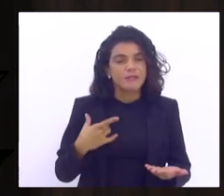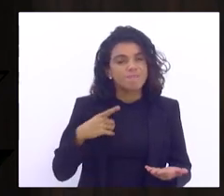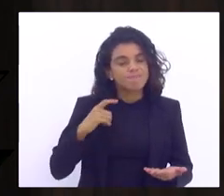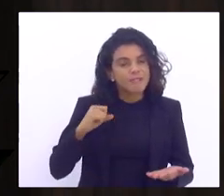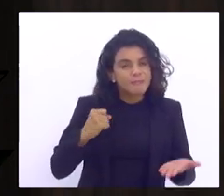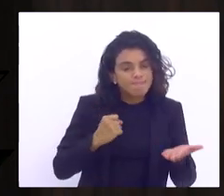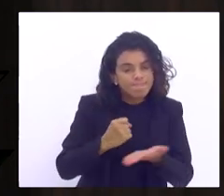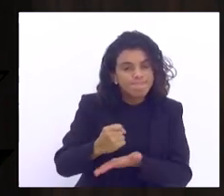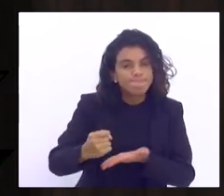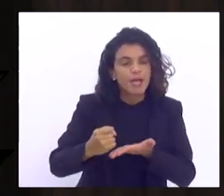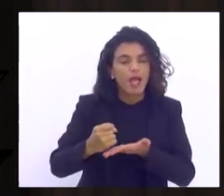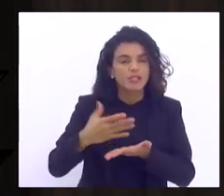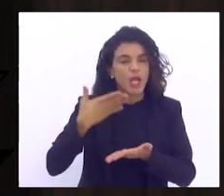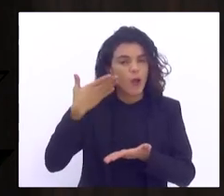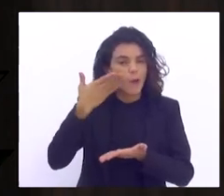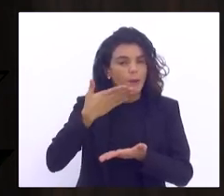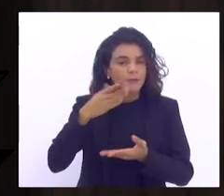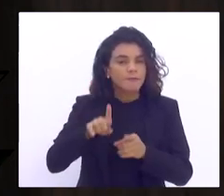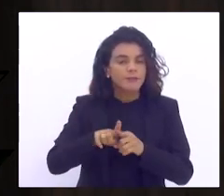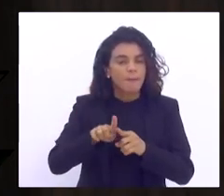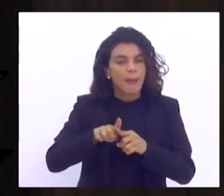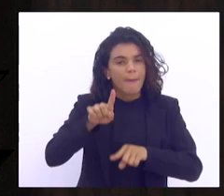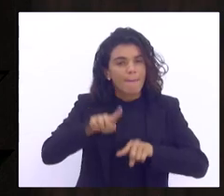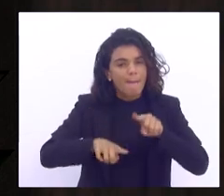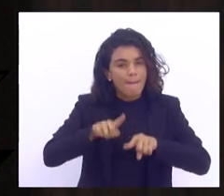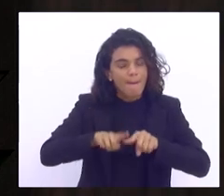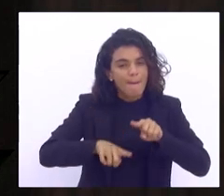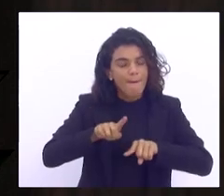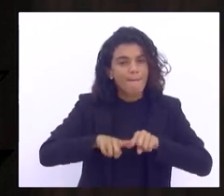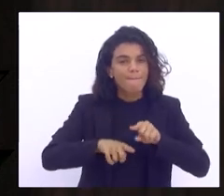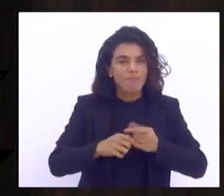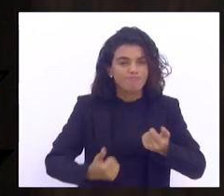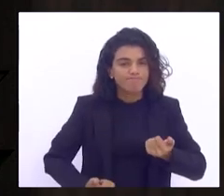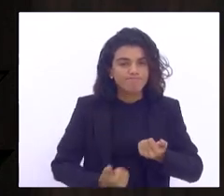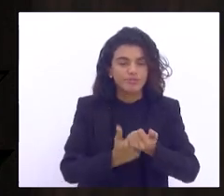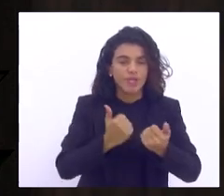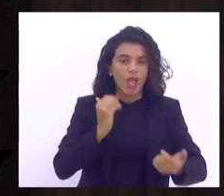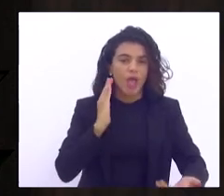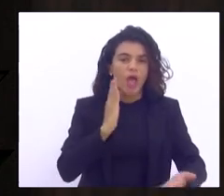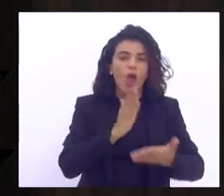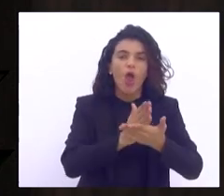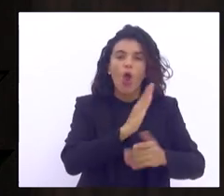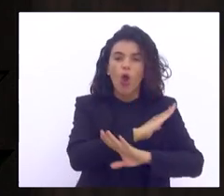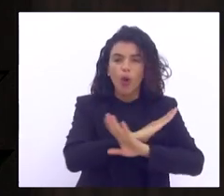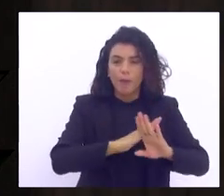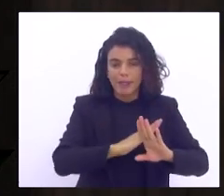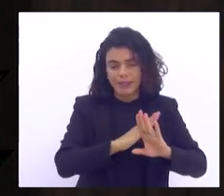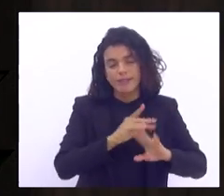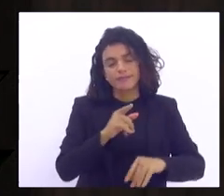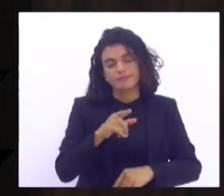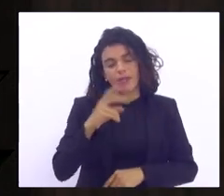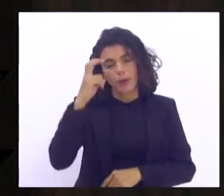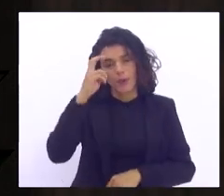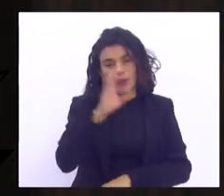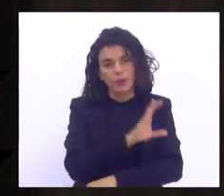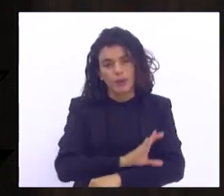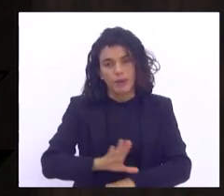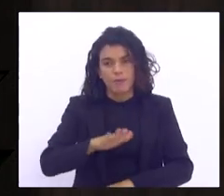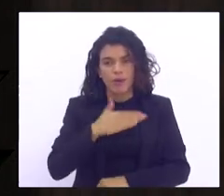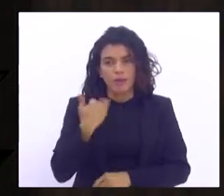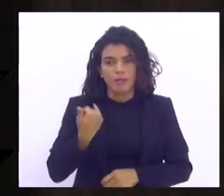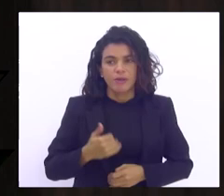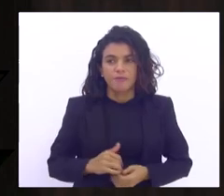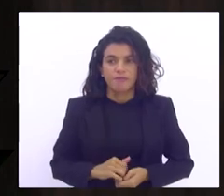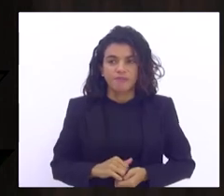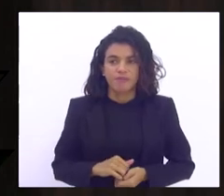só de argumentos, mas de elementos para que a gente possa combater a cultura da morte. Eu preciso dizer que a guerra, sim,